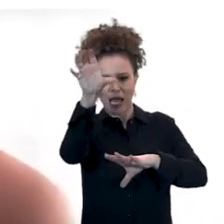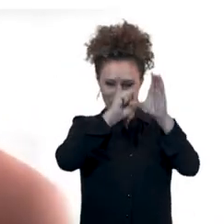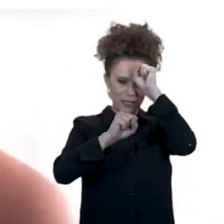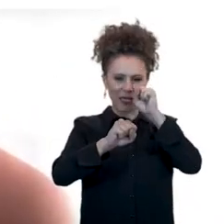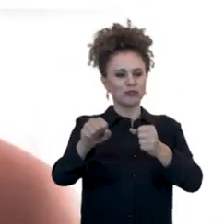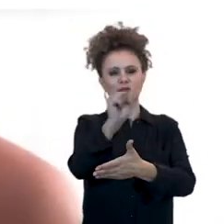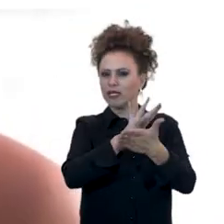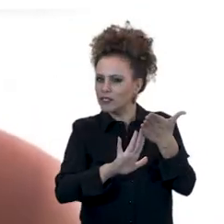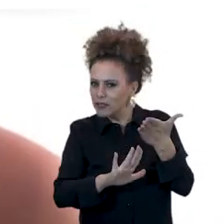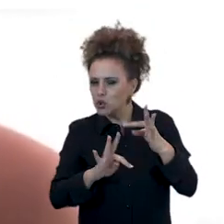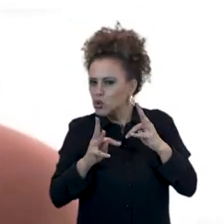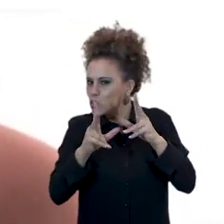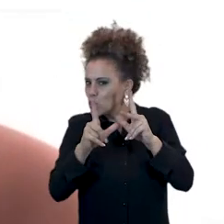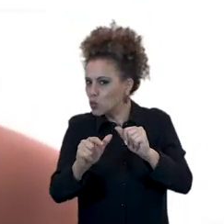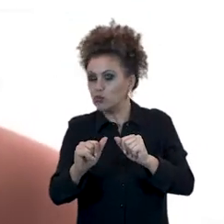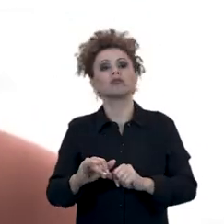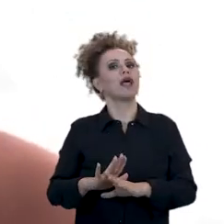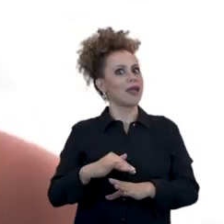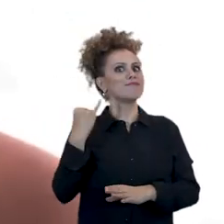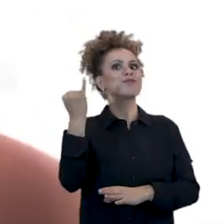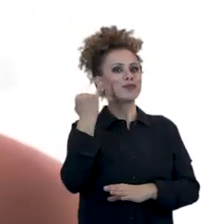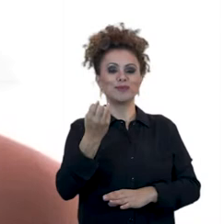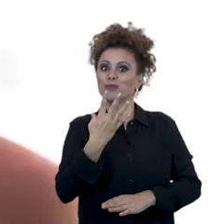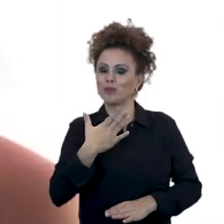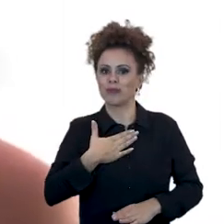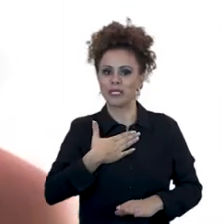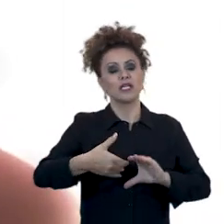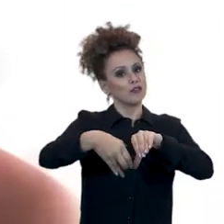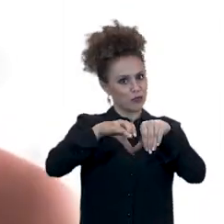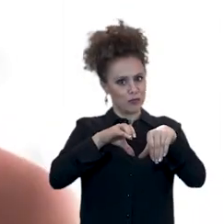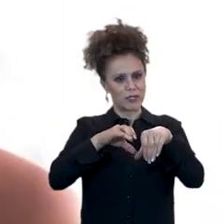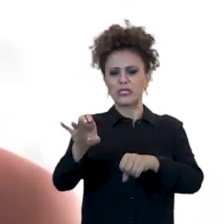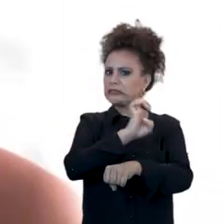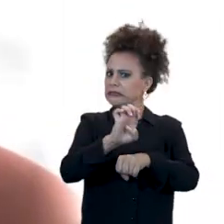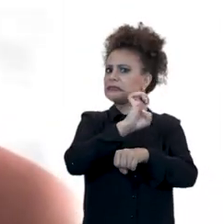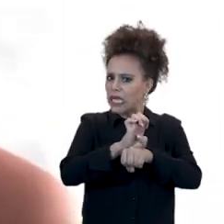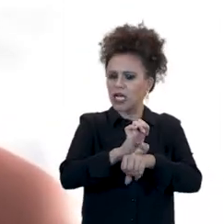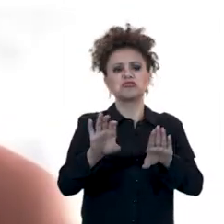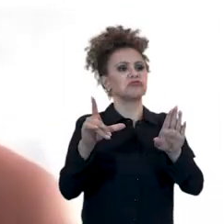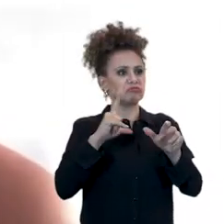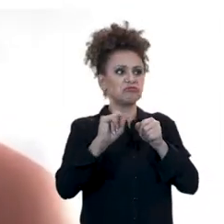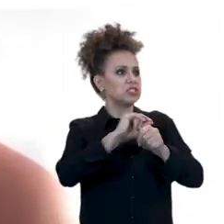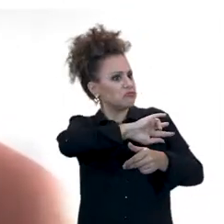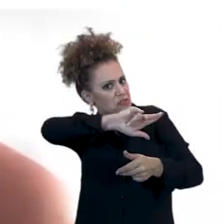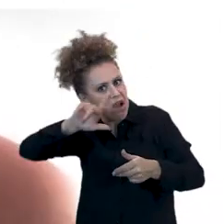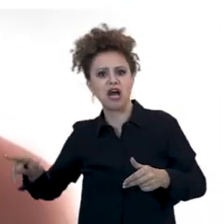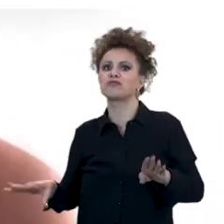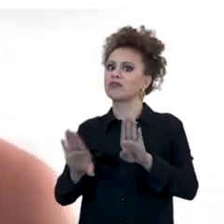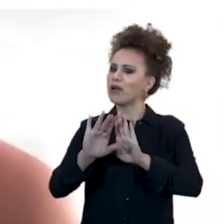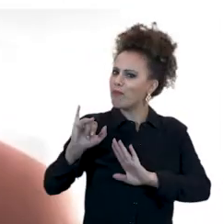desenvolvendo atividades de muitos eventos, né, que foram bem enriquecedores na minha formação. Os estágios curriculares também foram